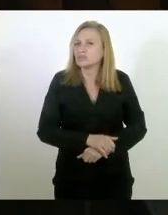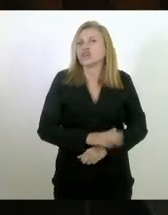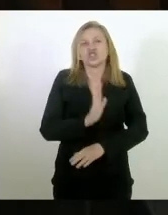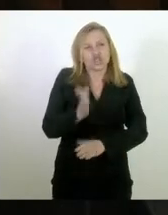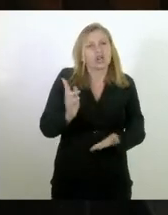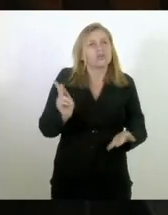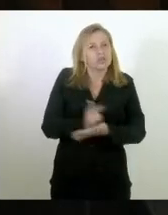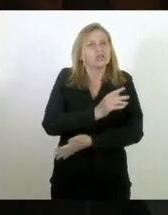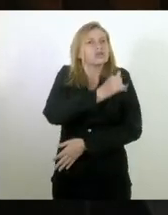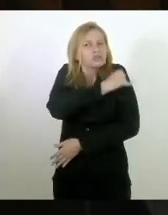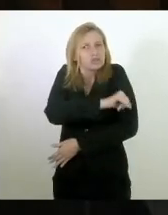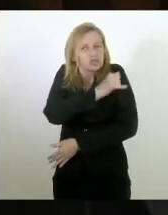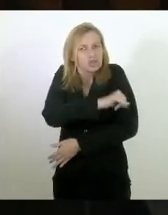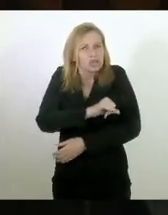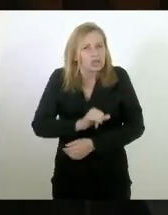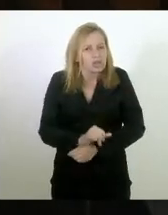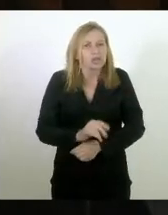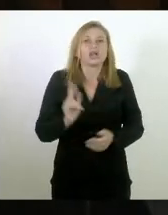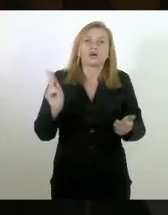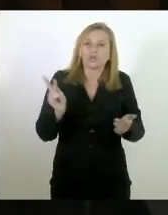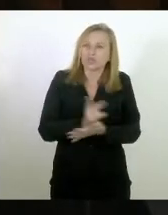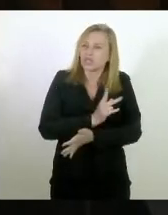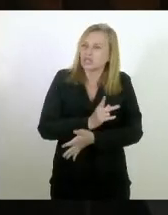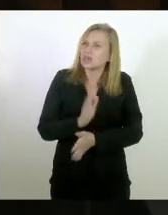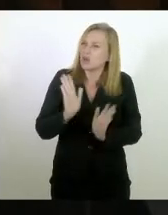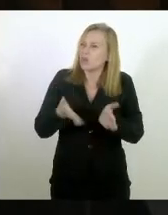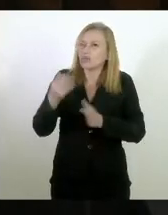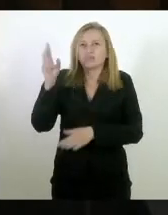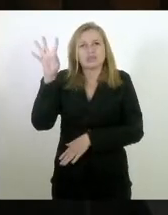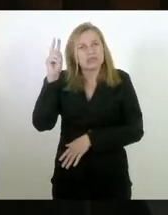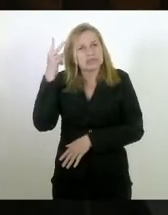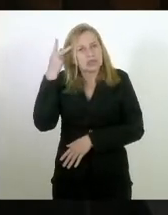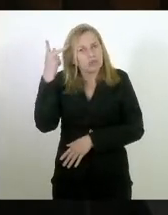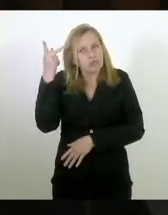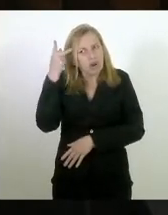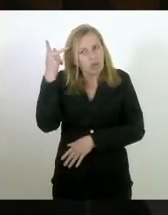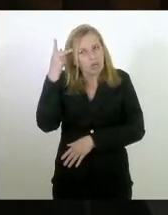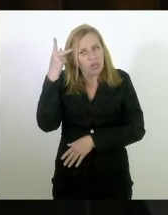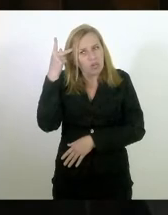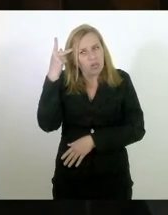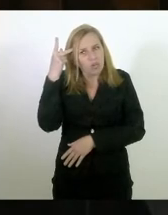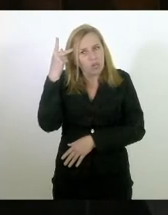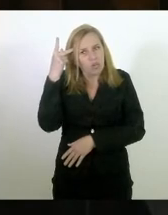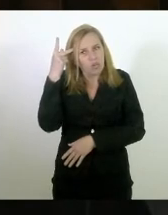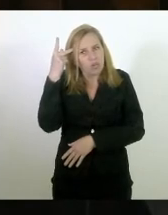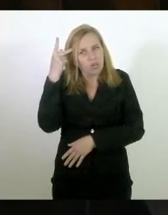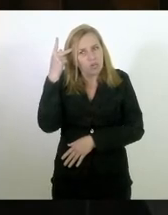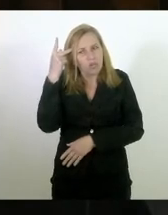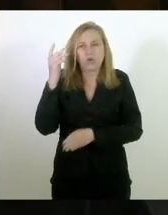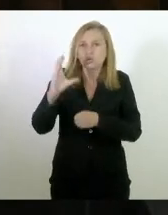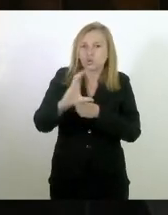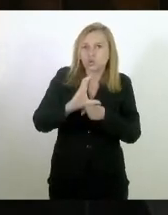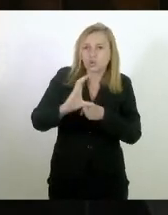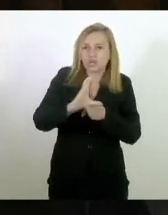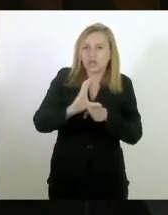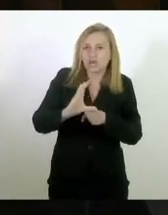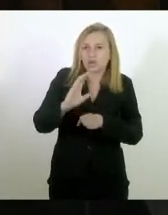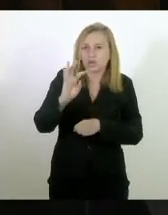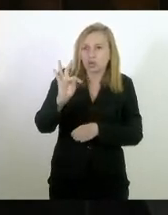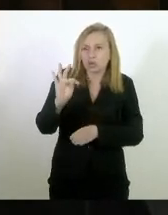e já aconteceu do Rio de Janeiro e aconteceu agora em São Paulo onde os conselhos tutelares